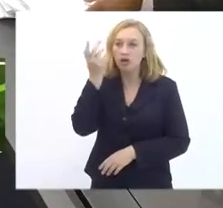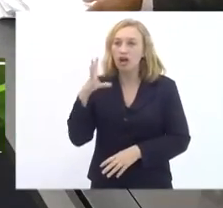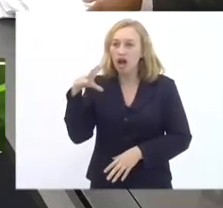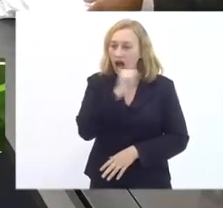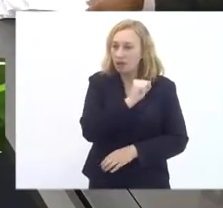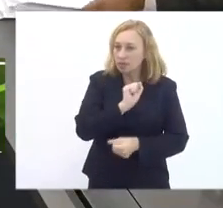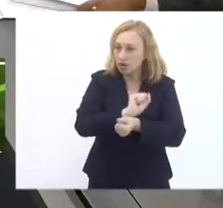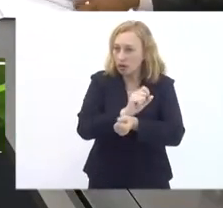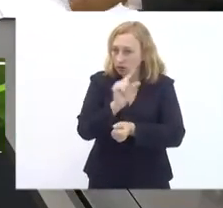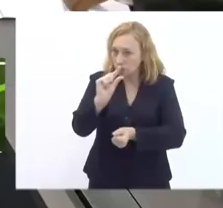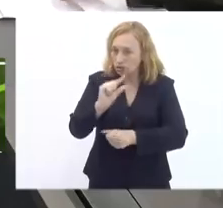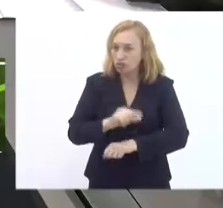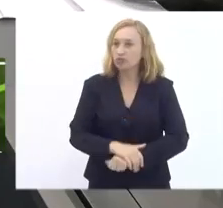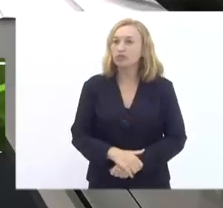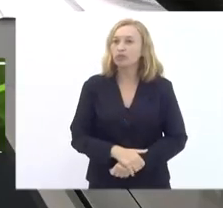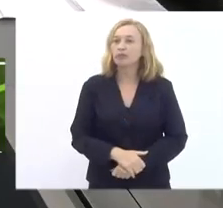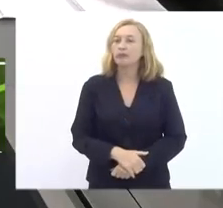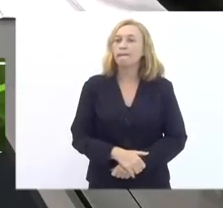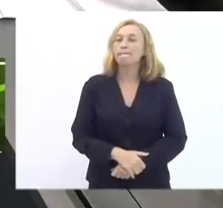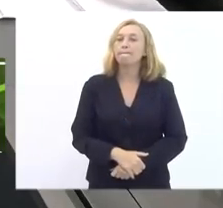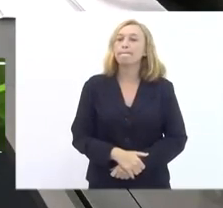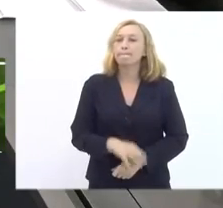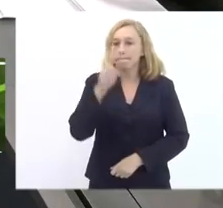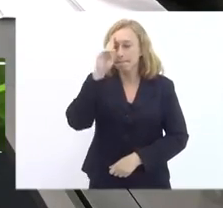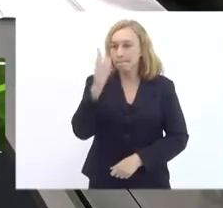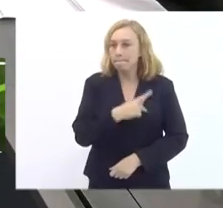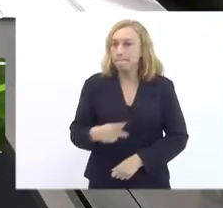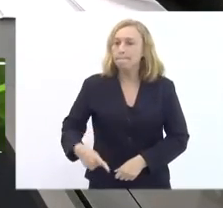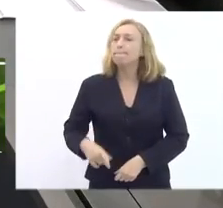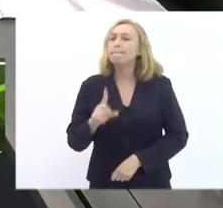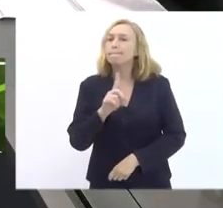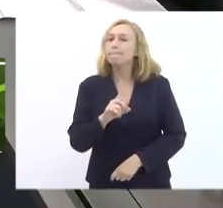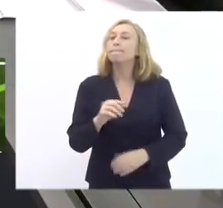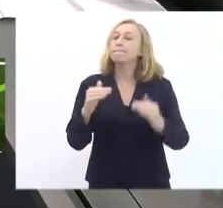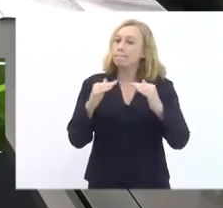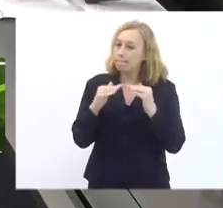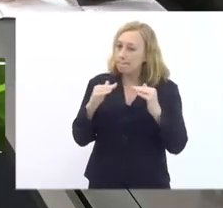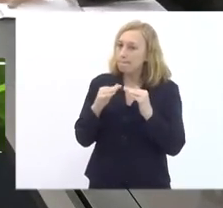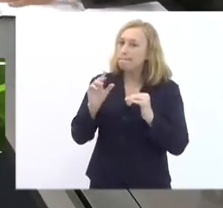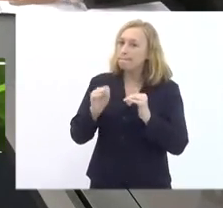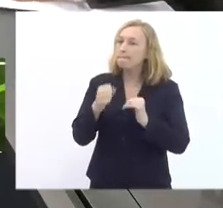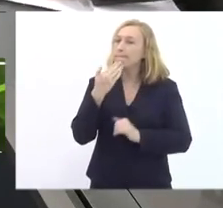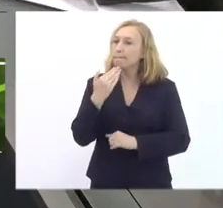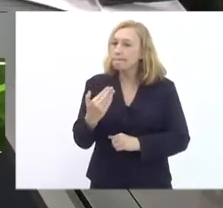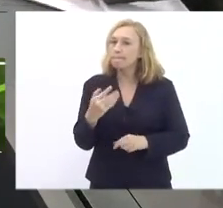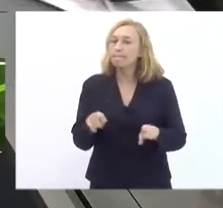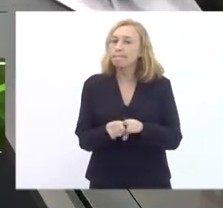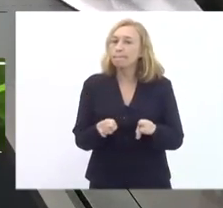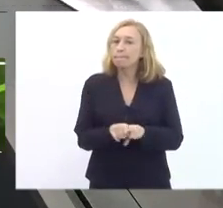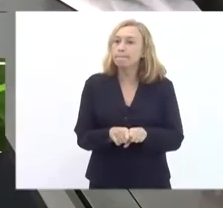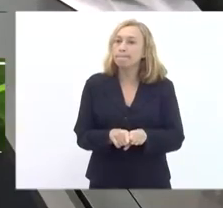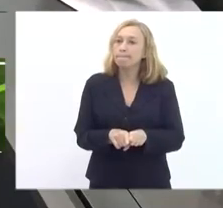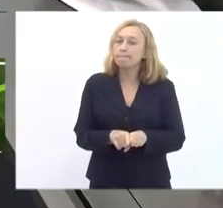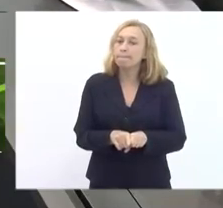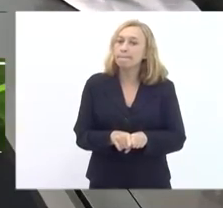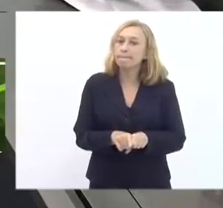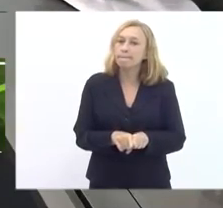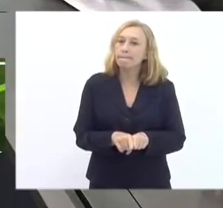aguardem, por gentileza. Senhor presidente, não só concordo, como queria sugerir a Vossa Excelência, para que